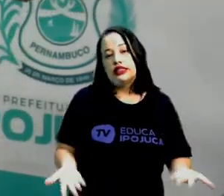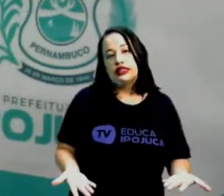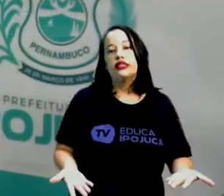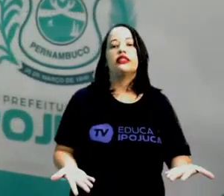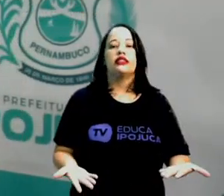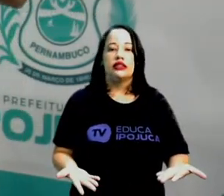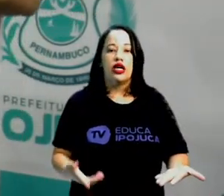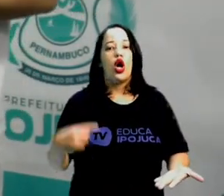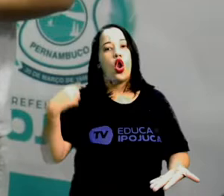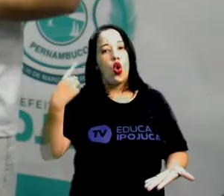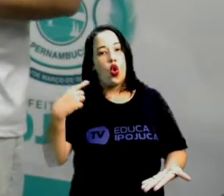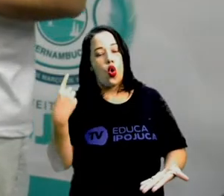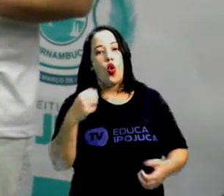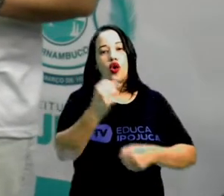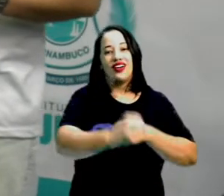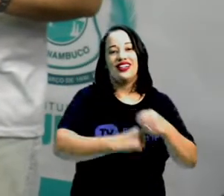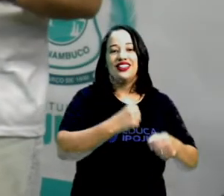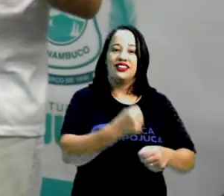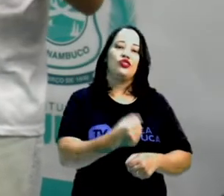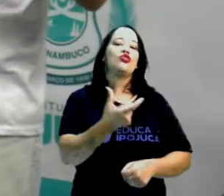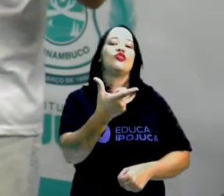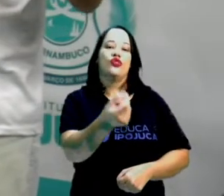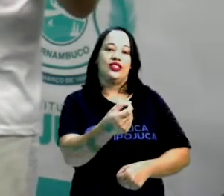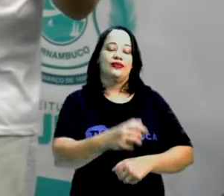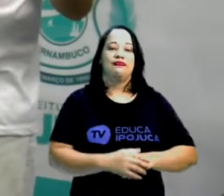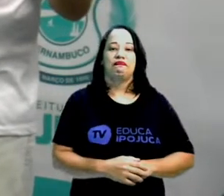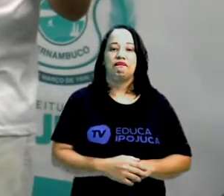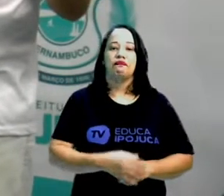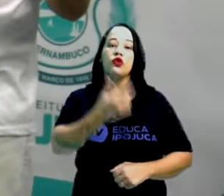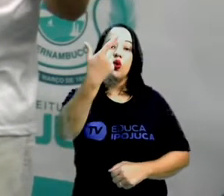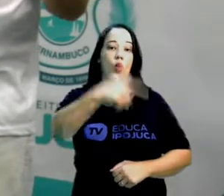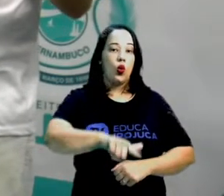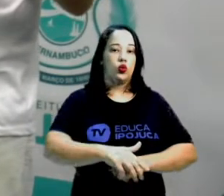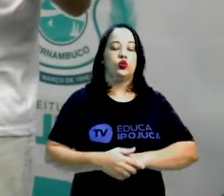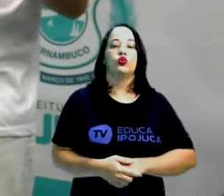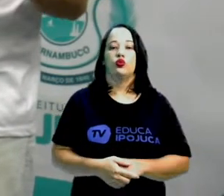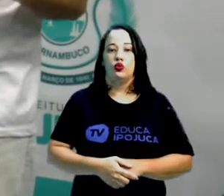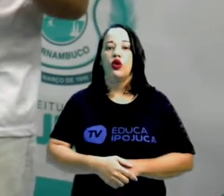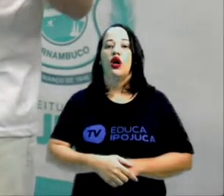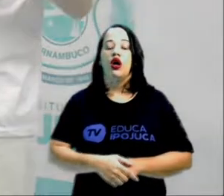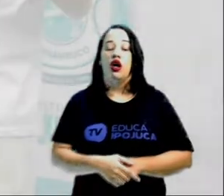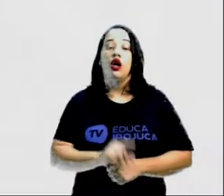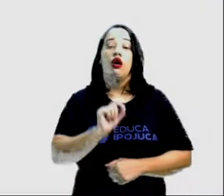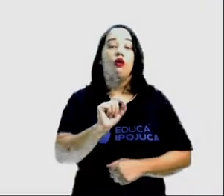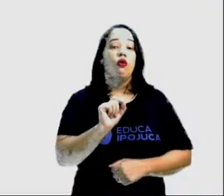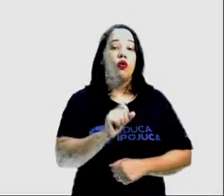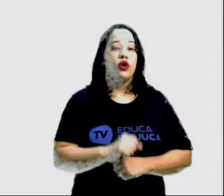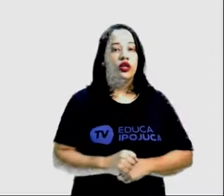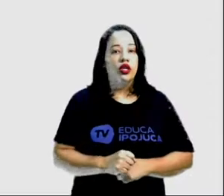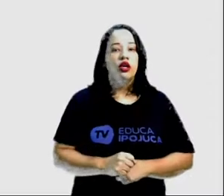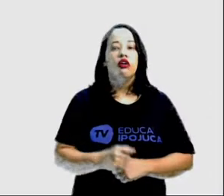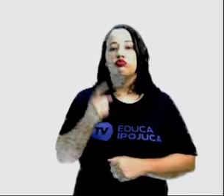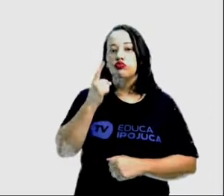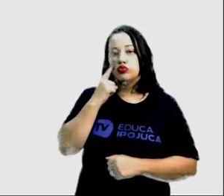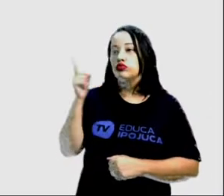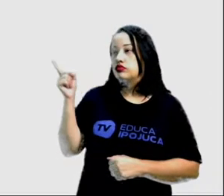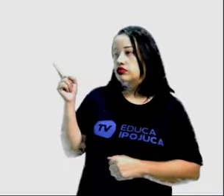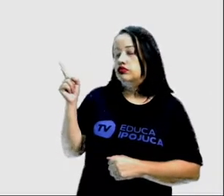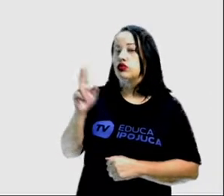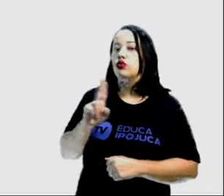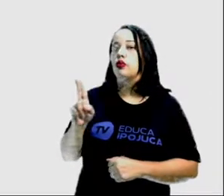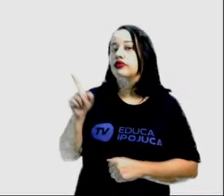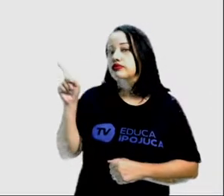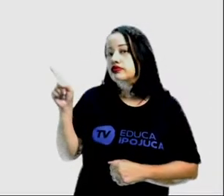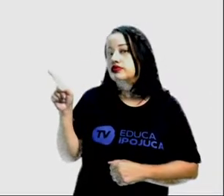os loucos anos 20. Outra marca desse período foi o chamado American Way of Life,